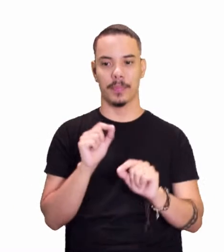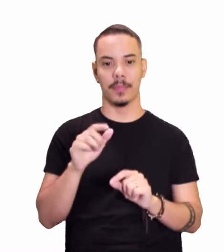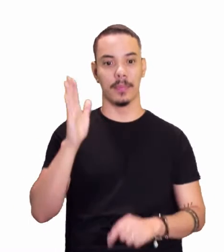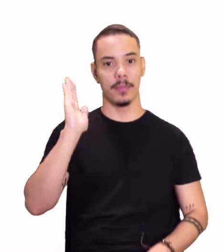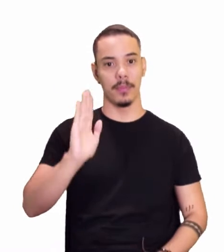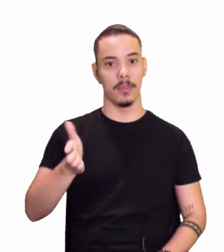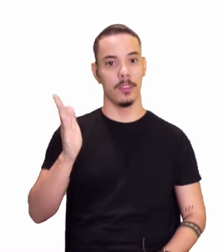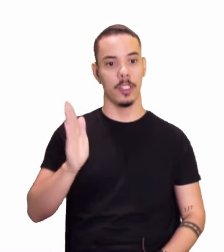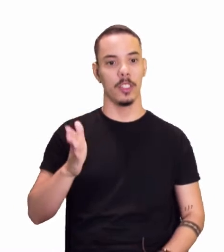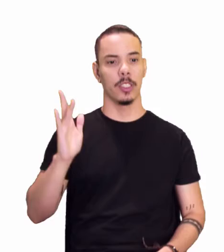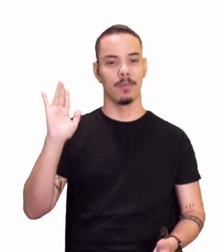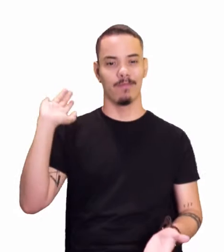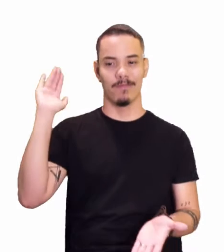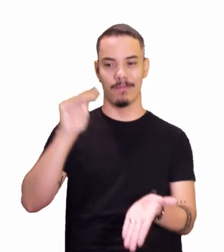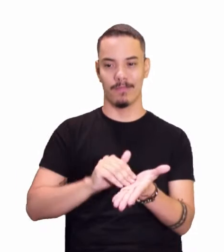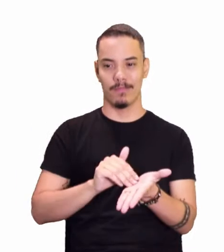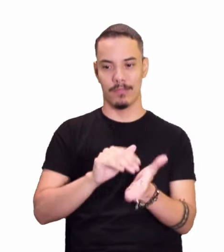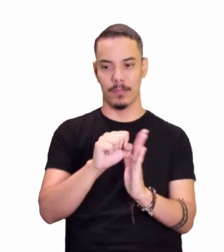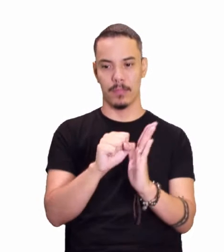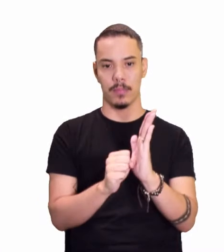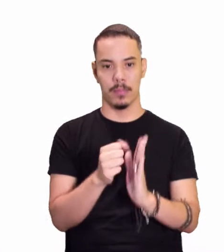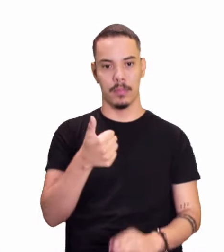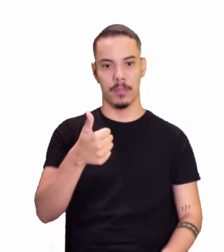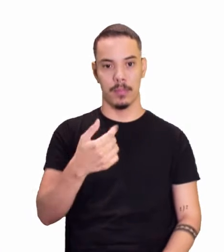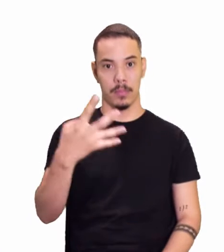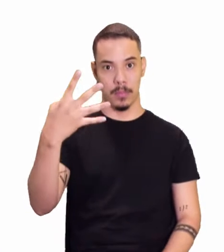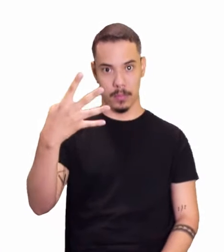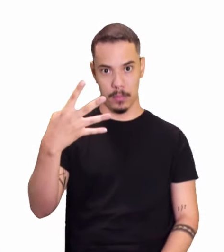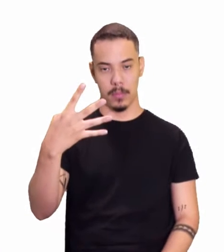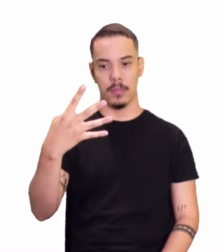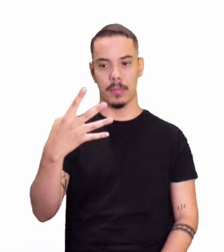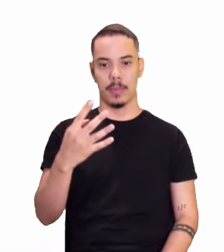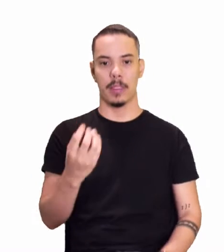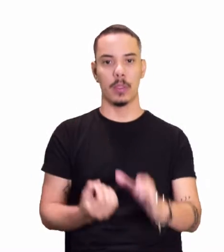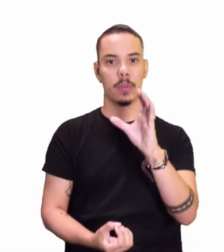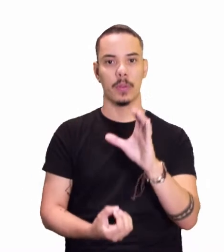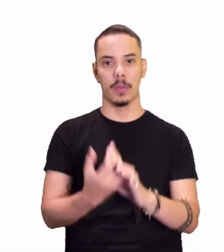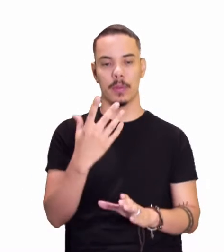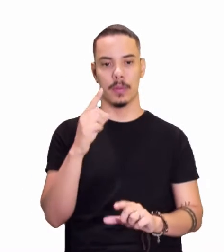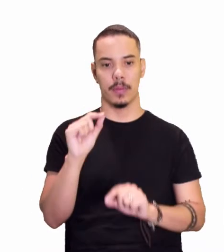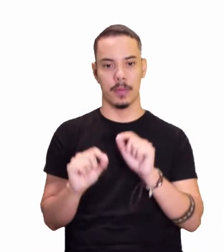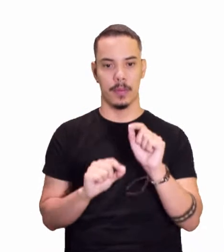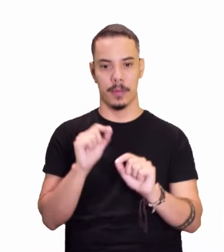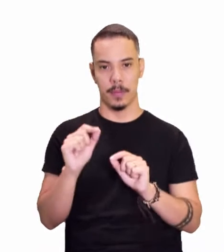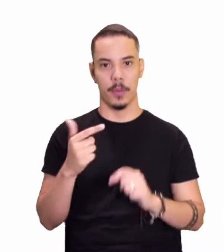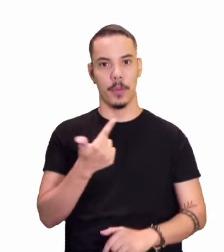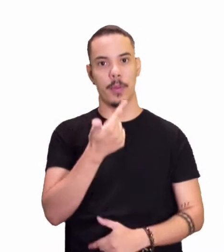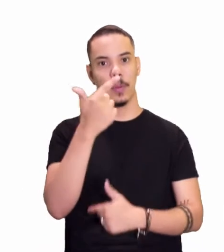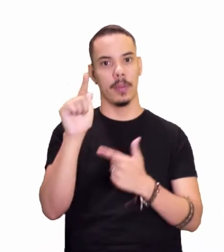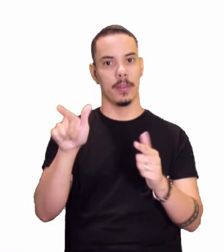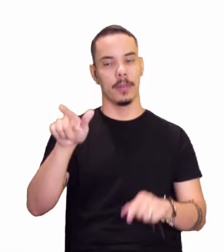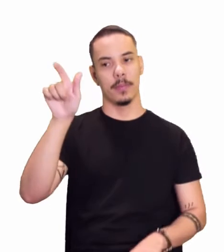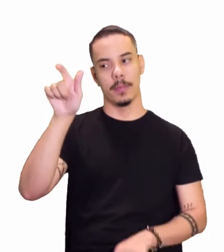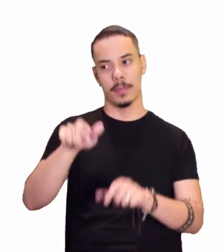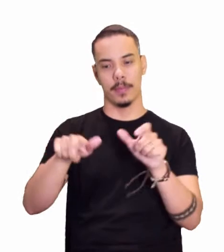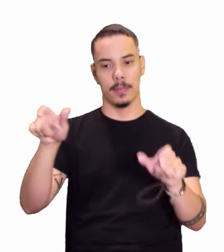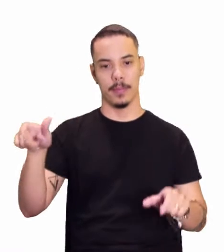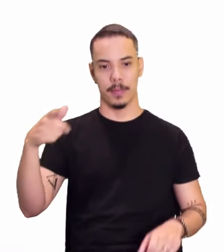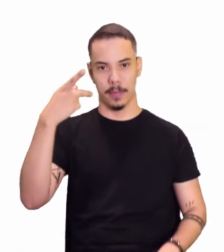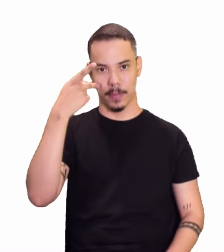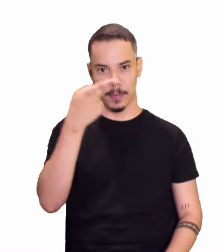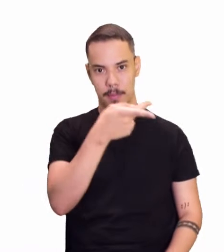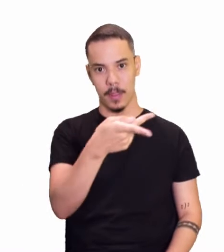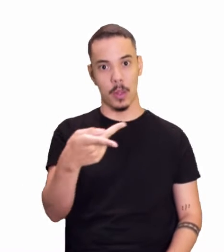no finalzinho do século XIV, foi surgindo outras pessoas